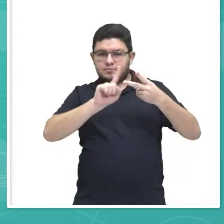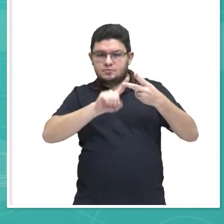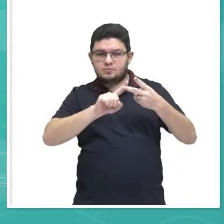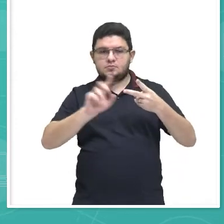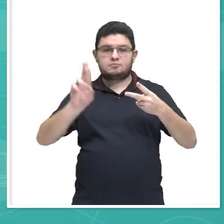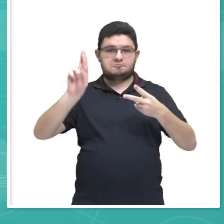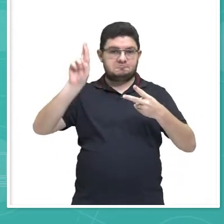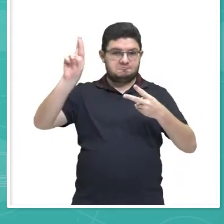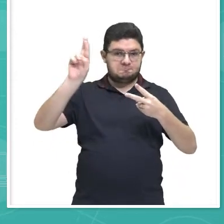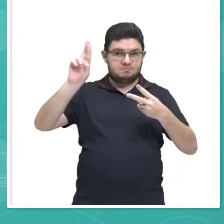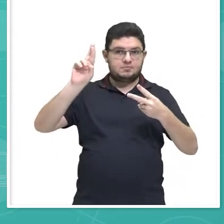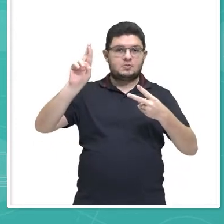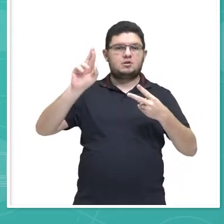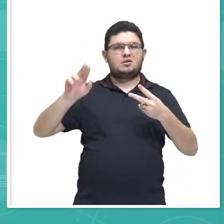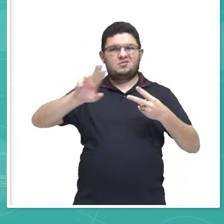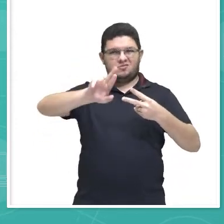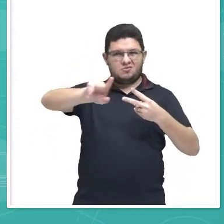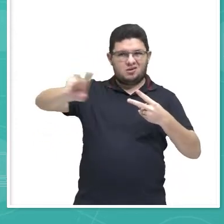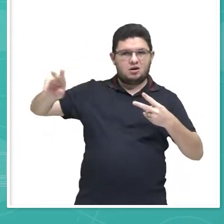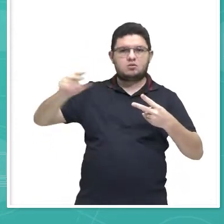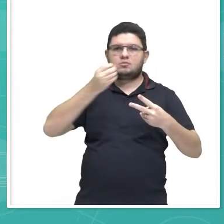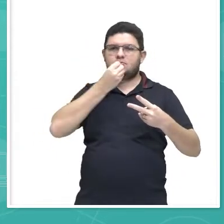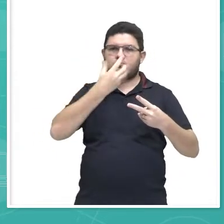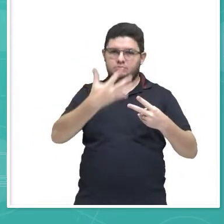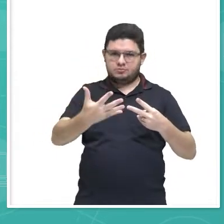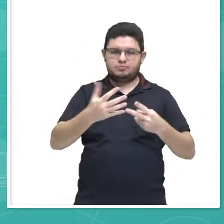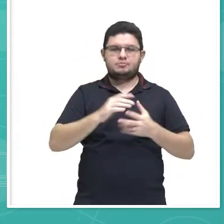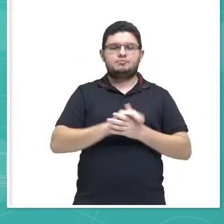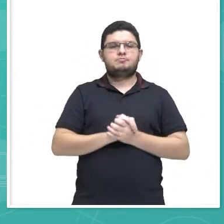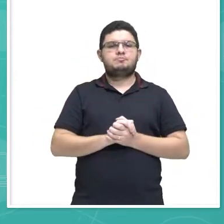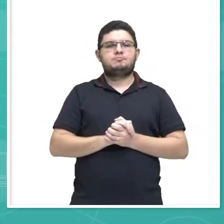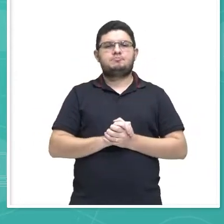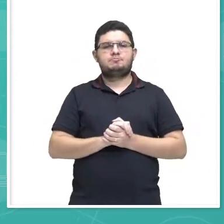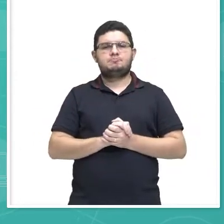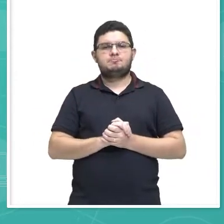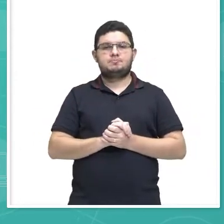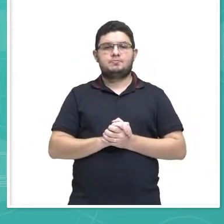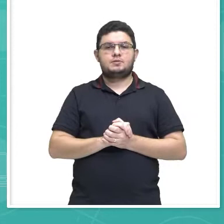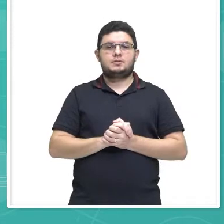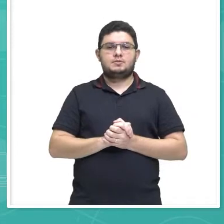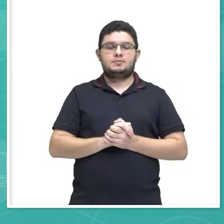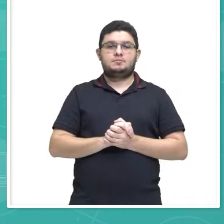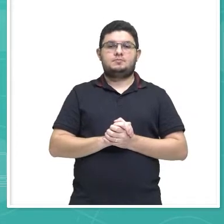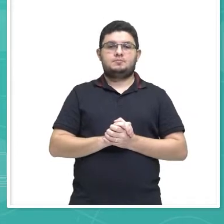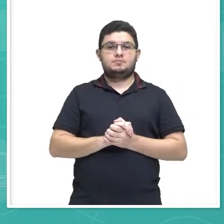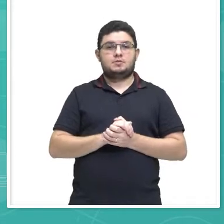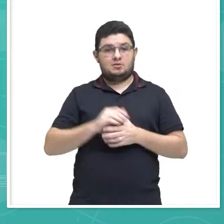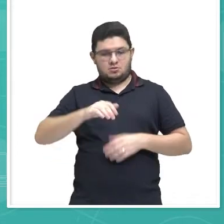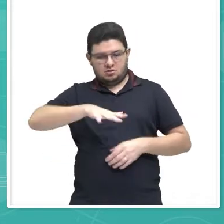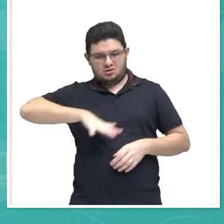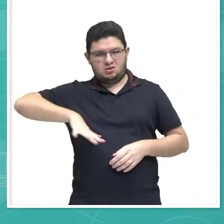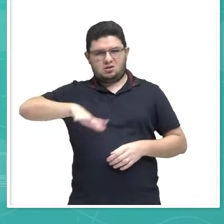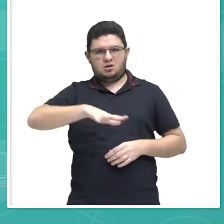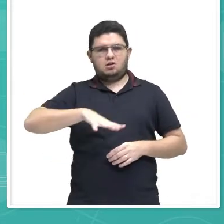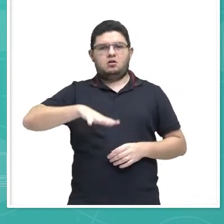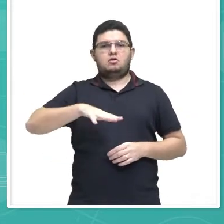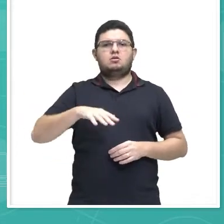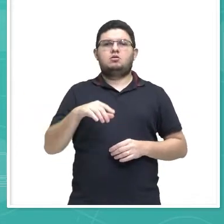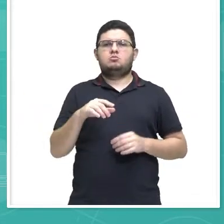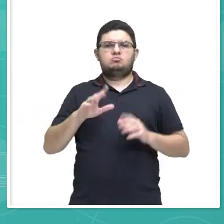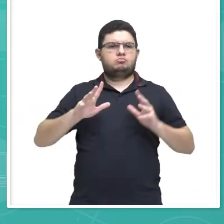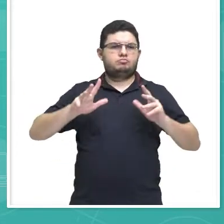benefícios mútuos. Ou seja, dentro aqui de um dojo, todos praticando, todos